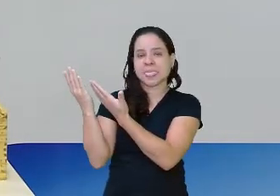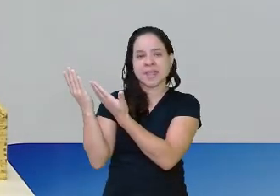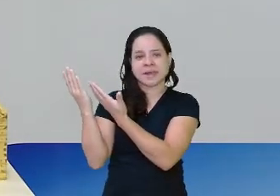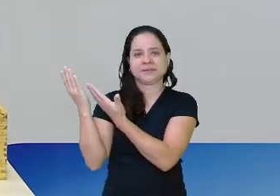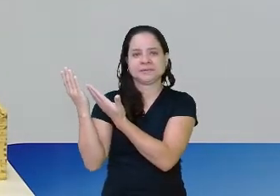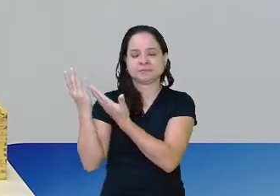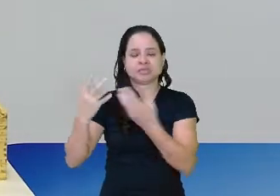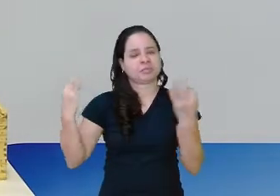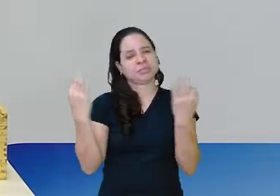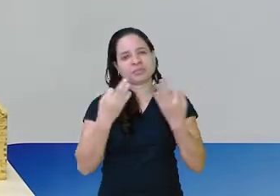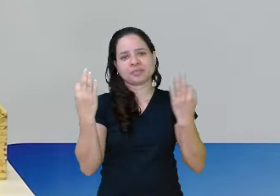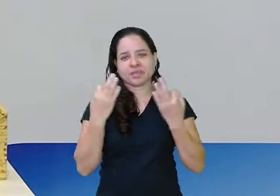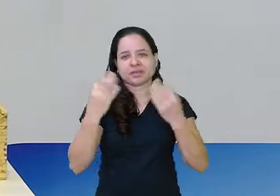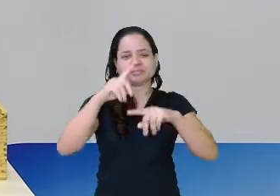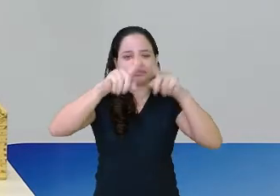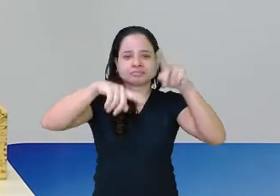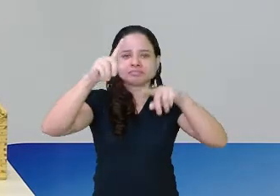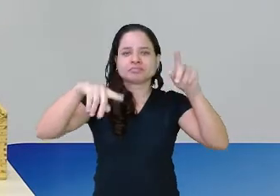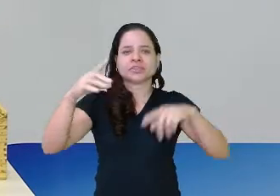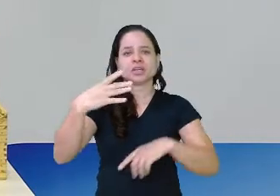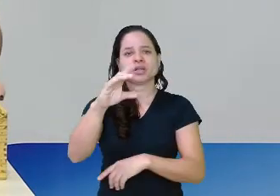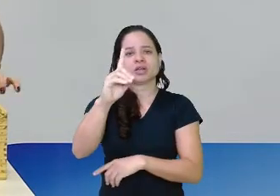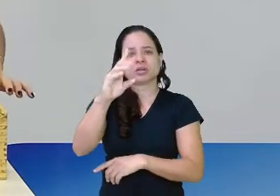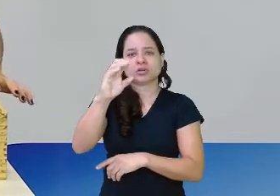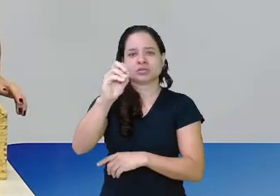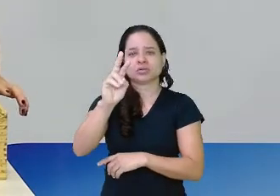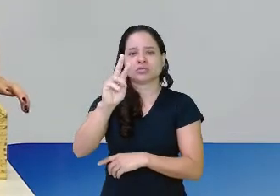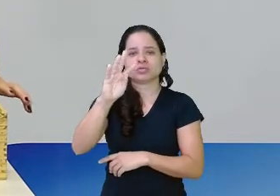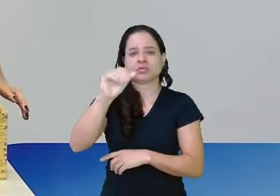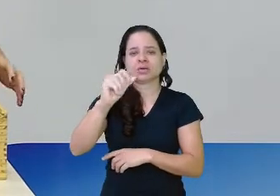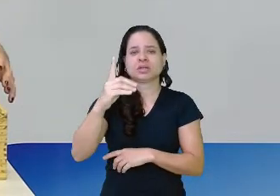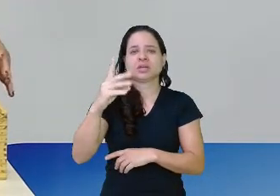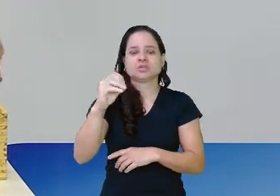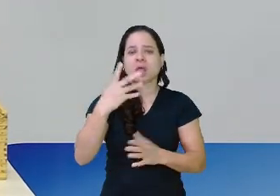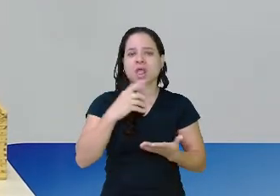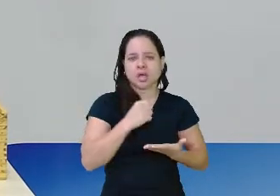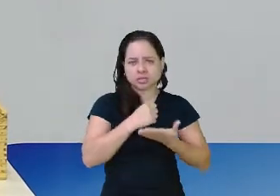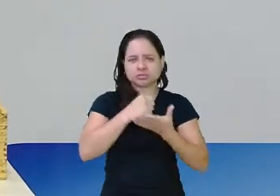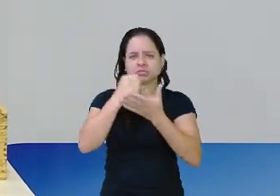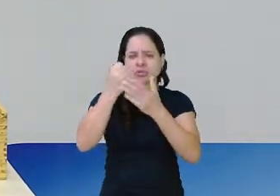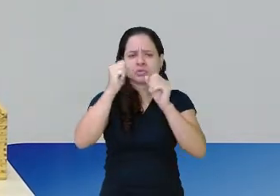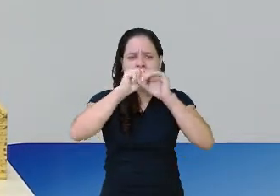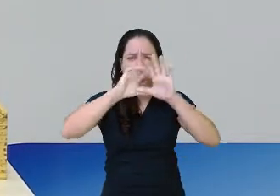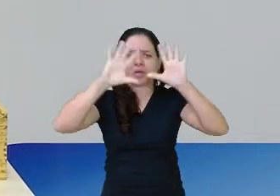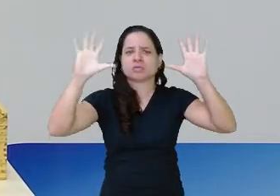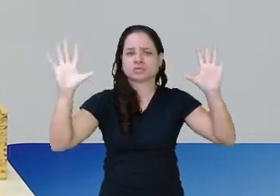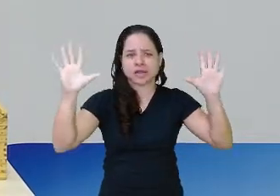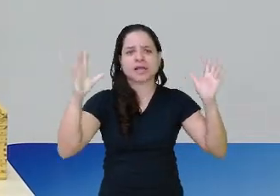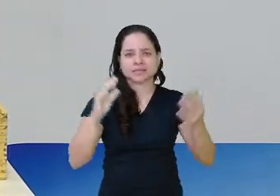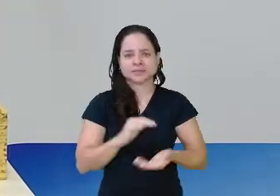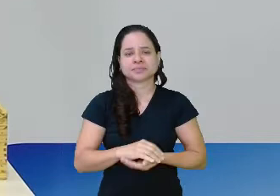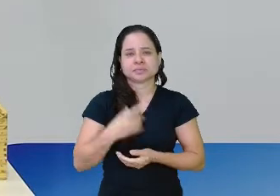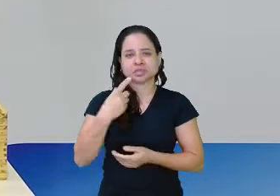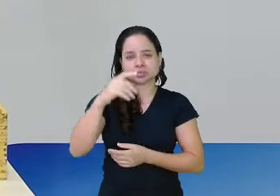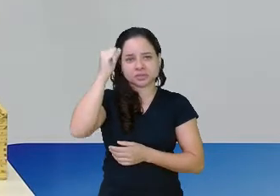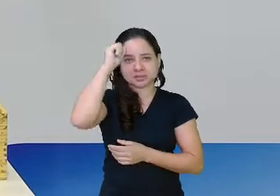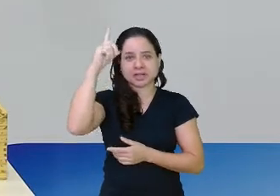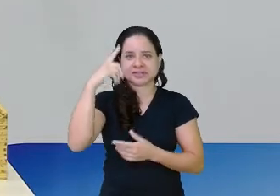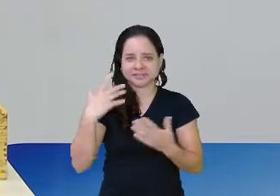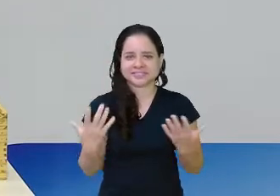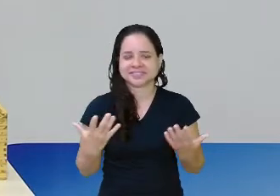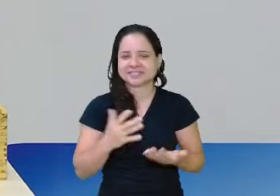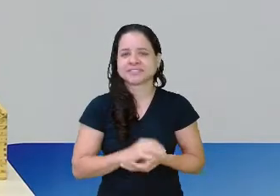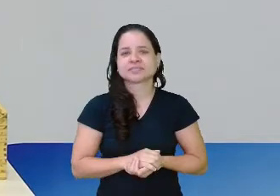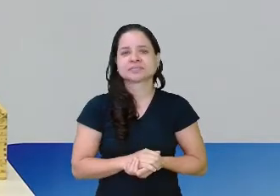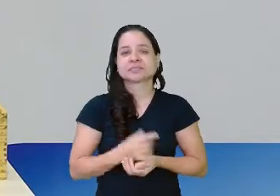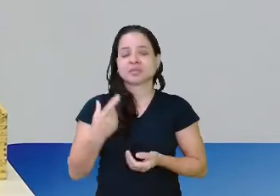belíssimo. Material que dá um suporte e vai clarear muito a tua ideia. Eu